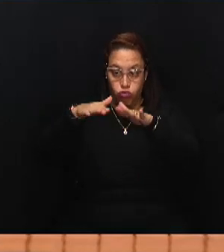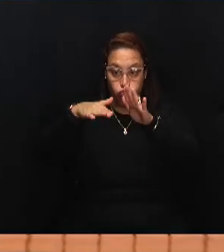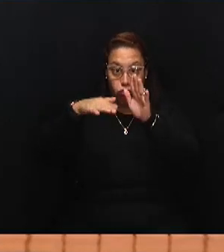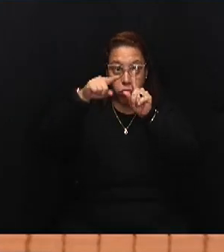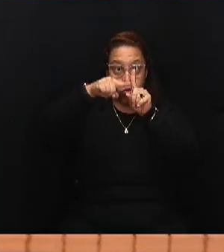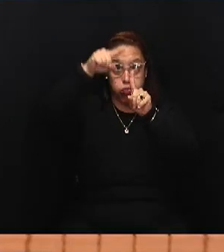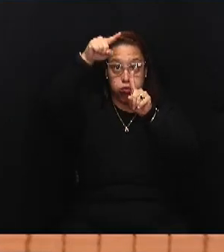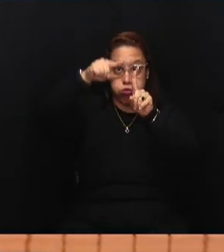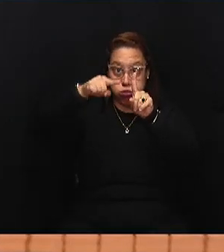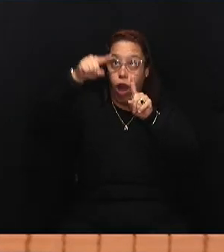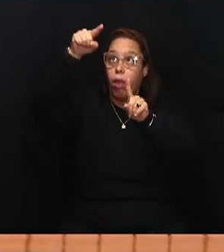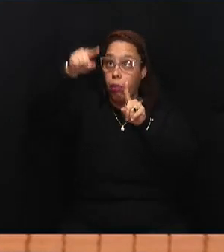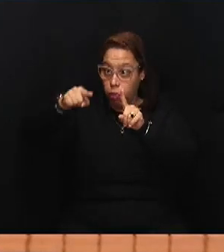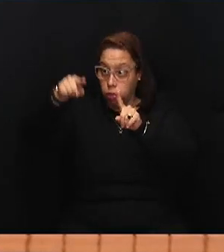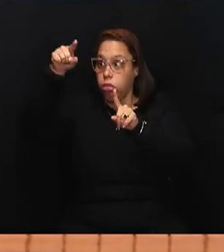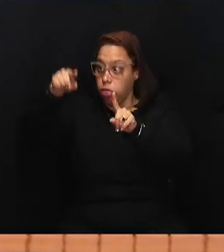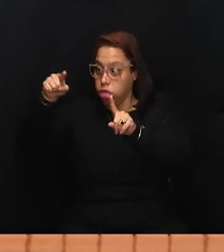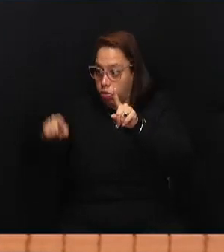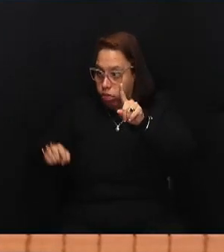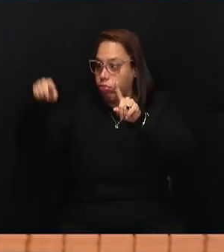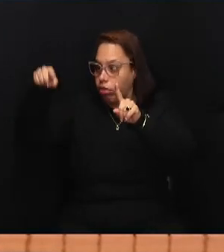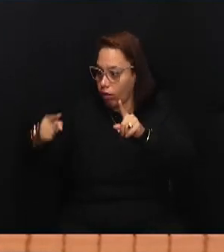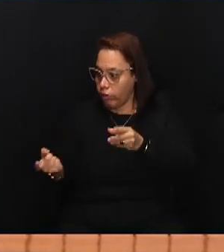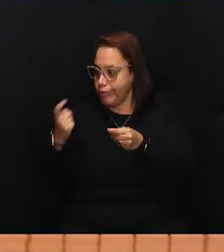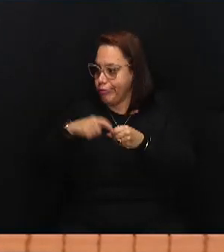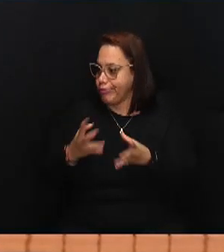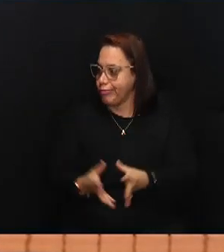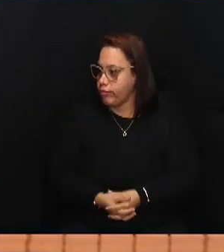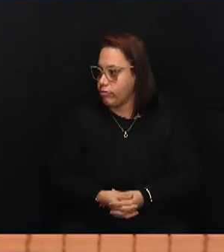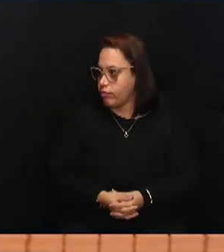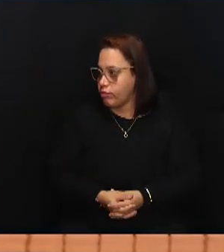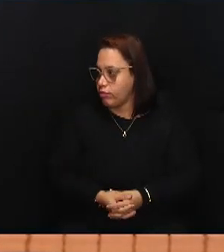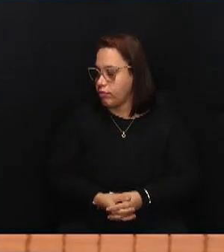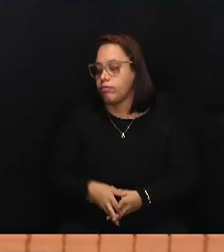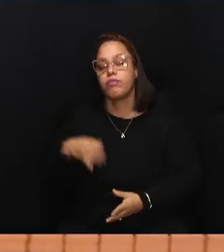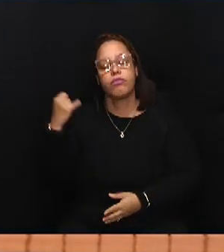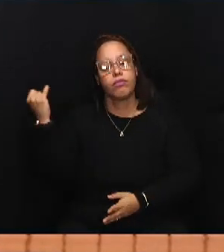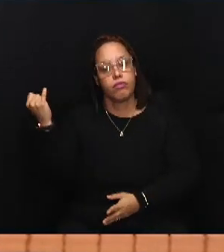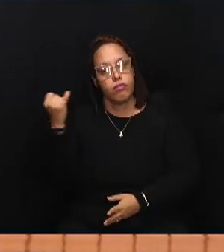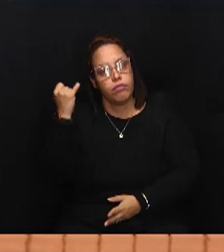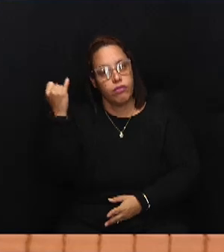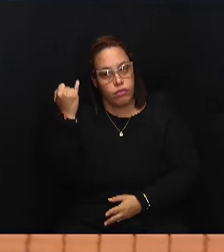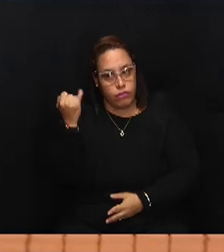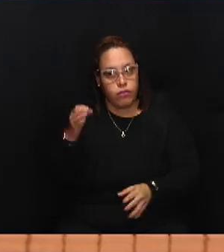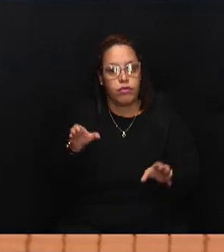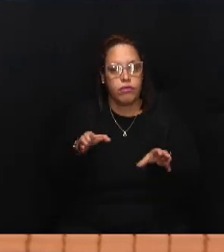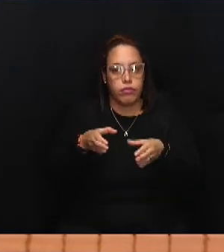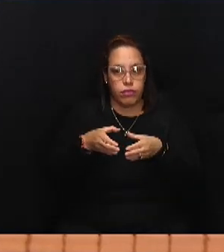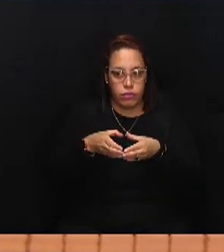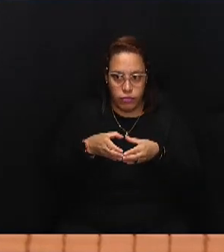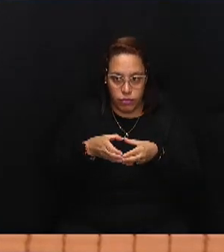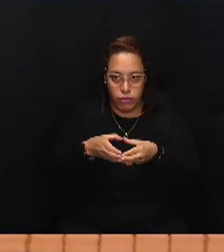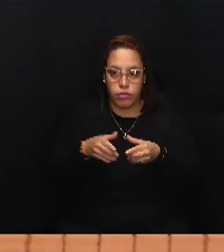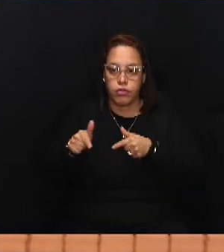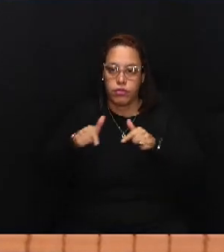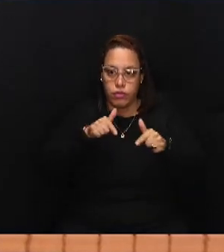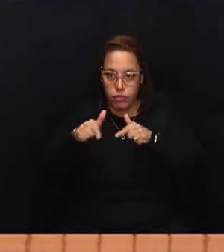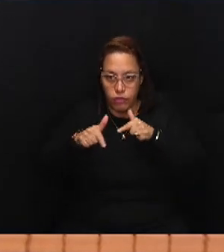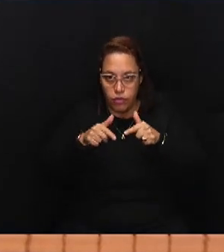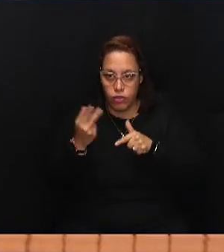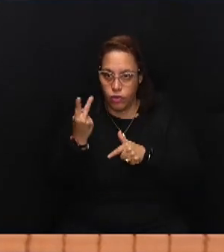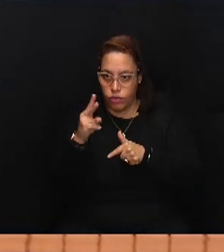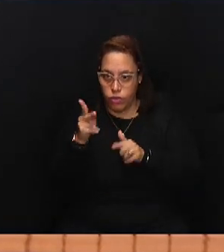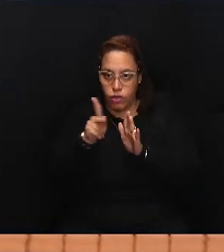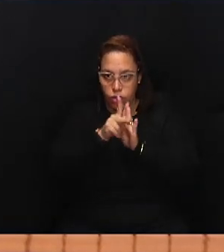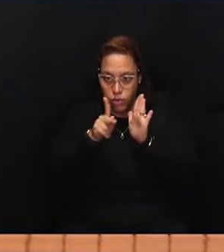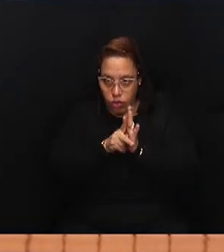amanhã você está lá em cima, depois você vai voltar no mesmo lugar. Então, eu acho a importância hoje dessa comissão, da gente fazer esses trabalhos, esses dois projetos